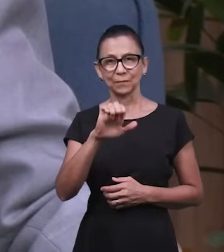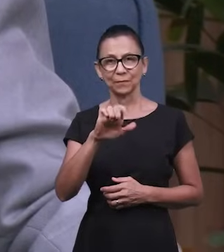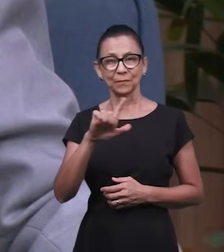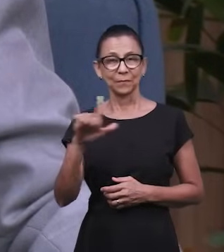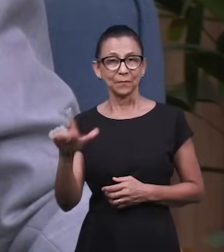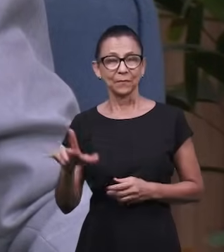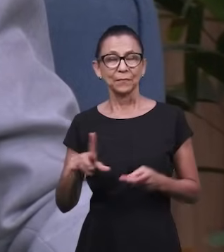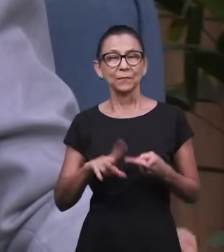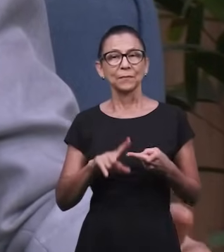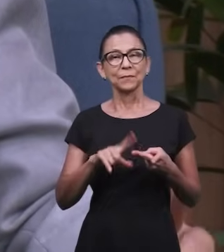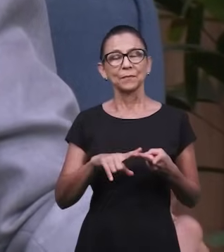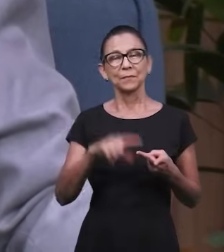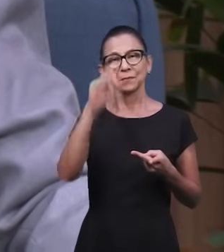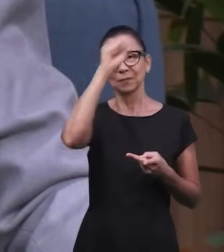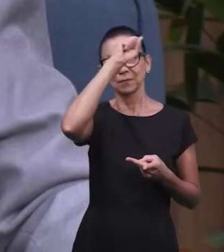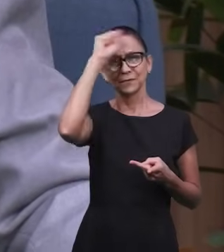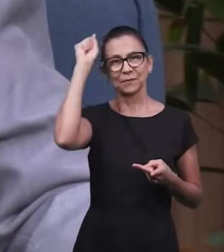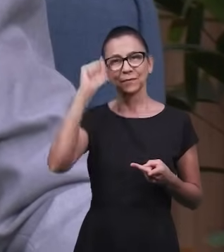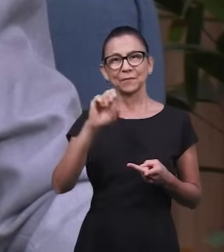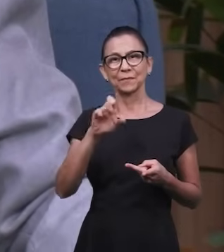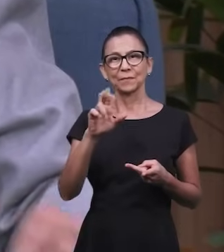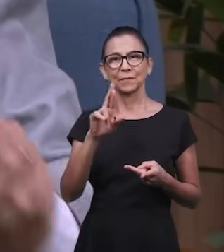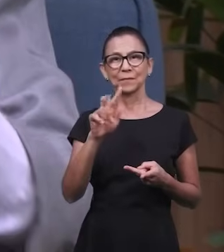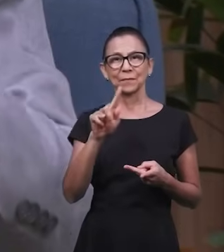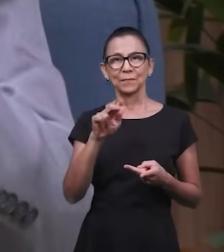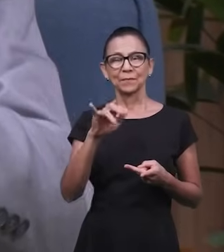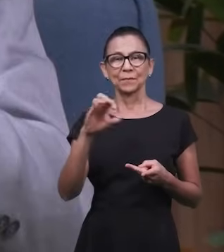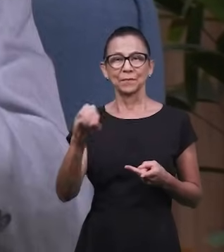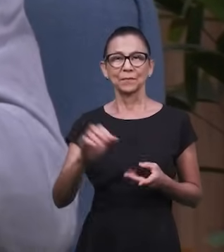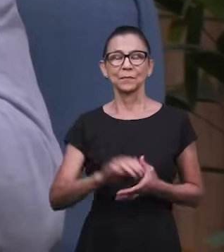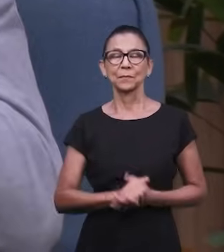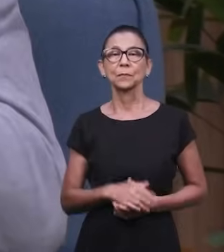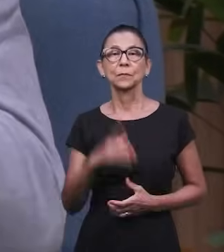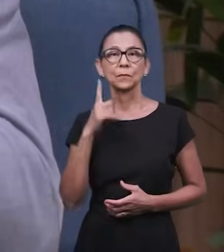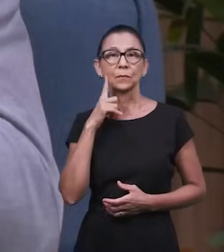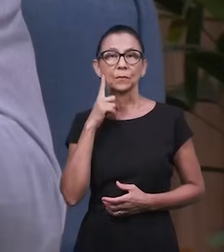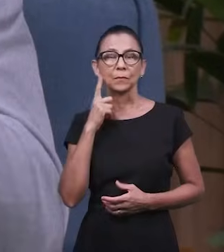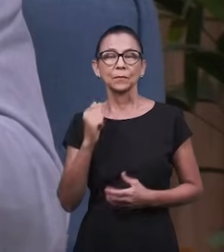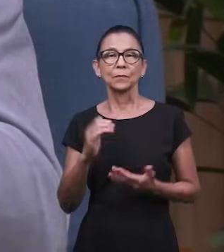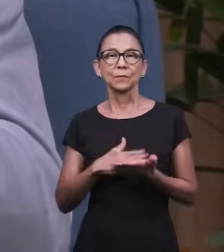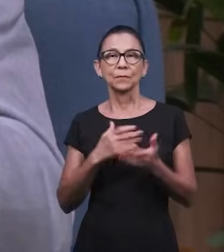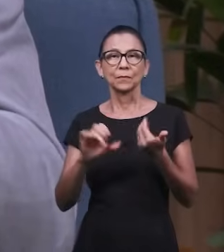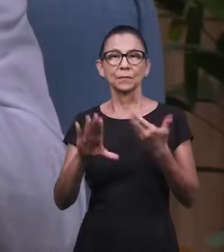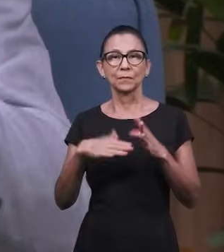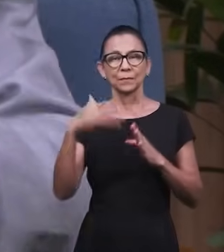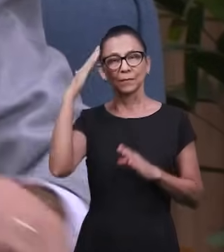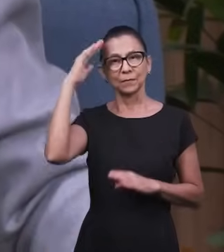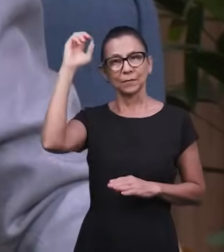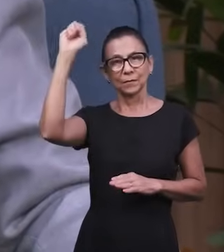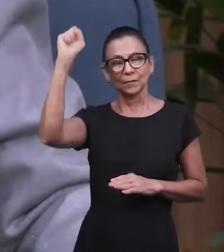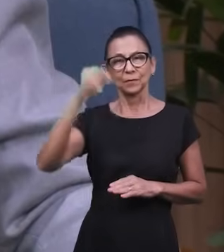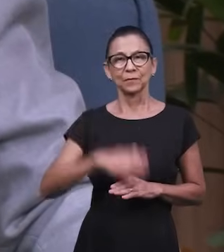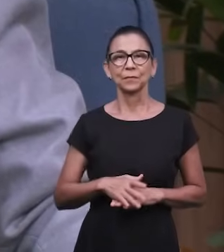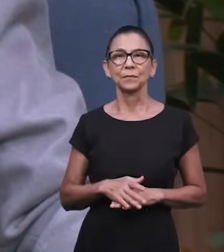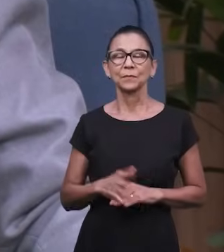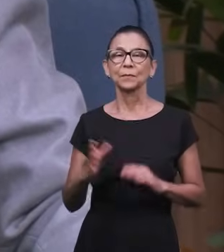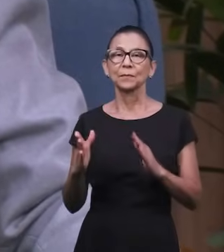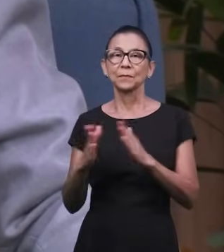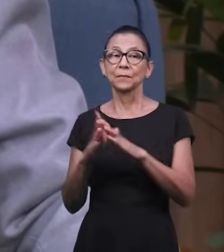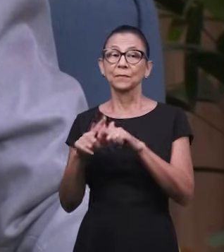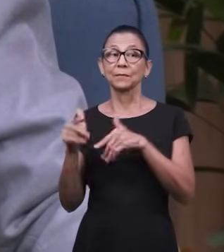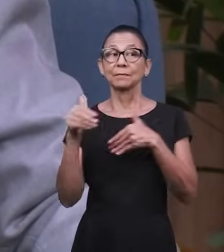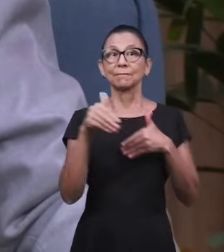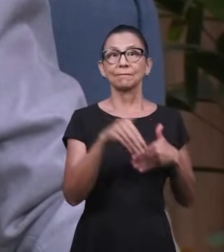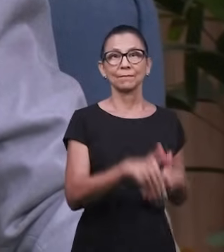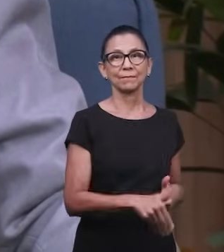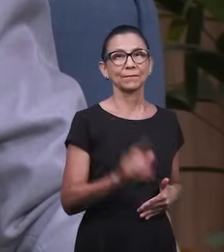Cantares de Salomão, A Alegria da Vida Eterna e o Juízo sobre a Igreja Infiel. Depois da vinheta, você assiste ao